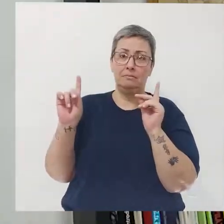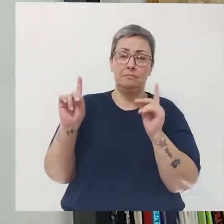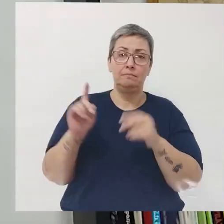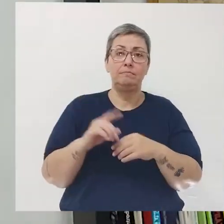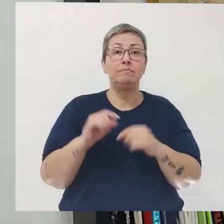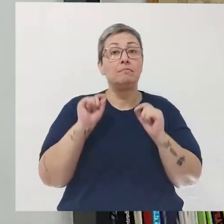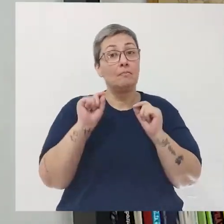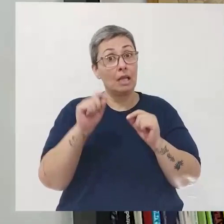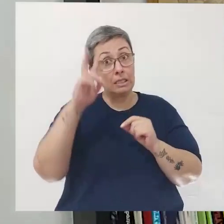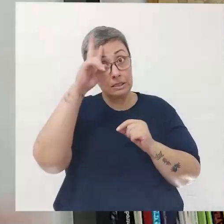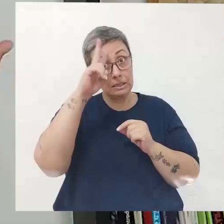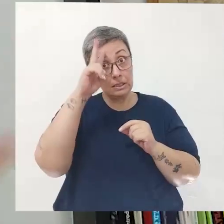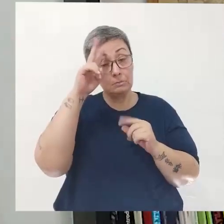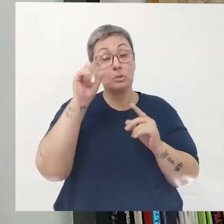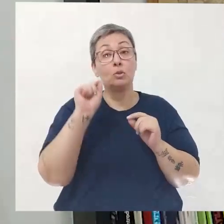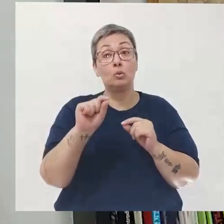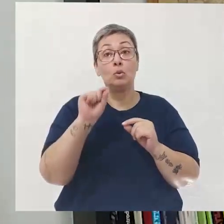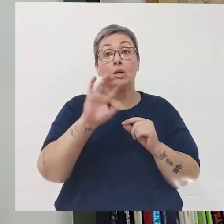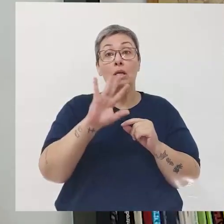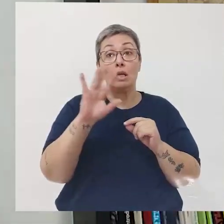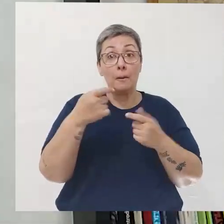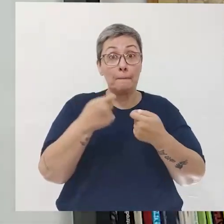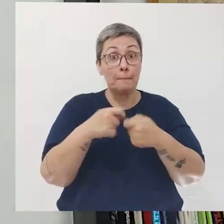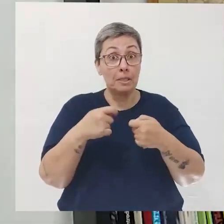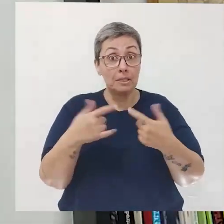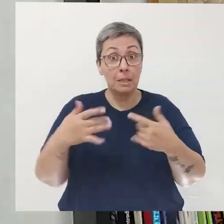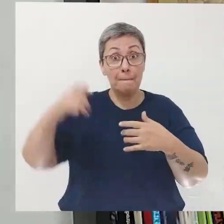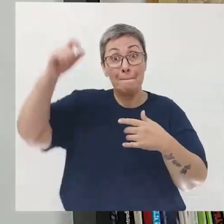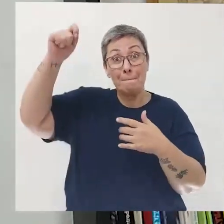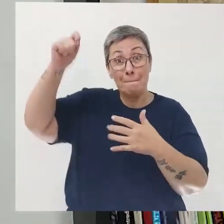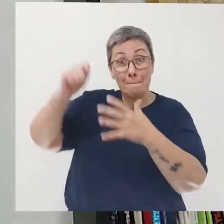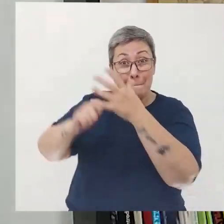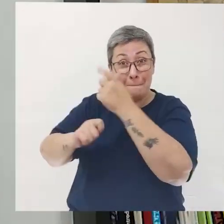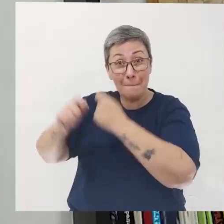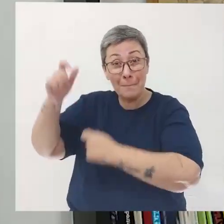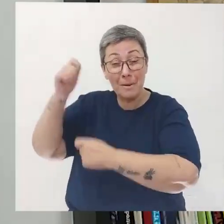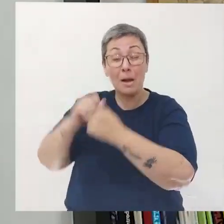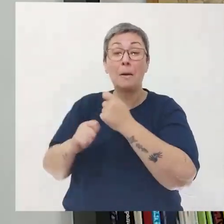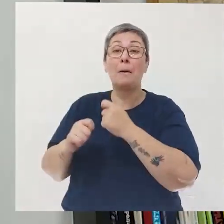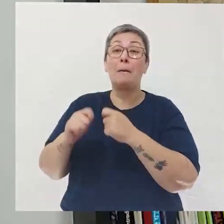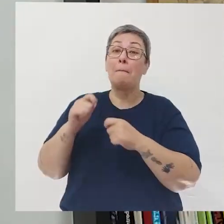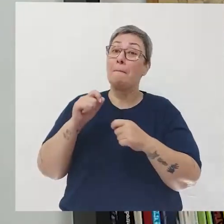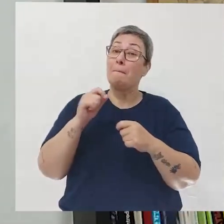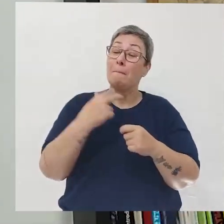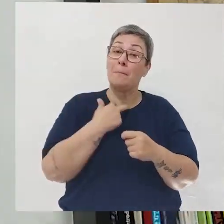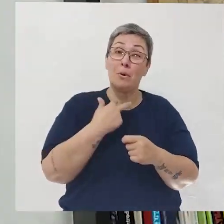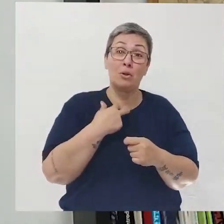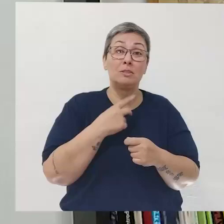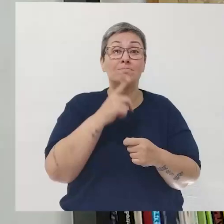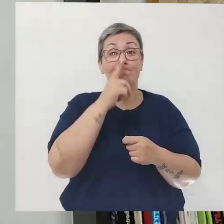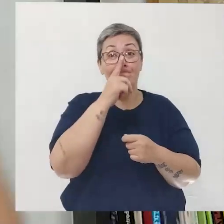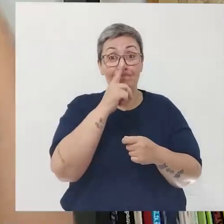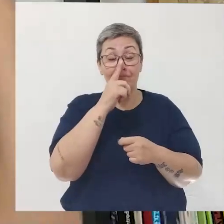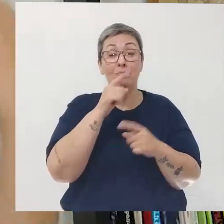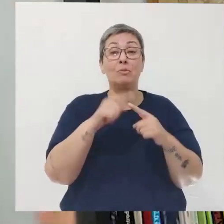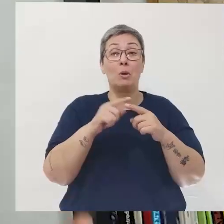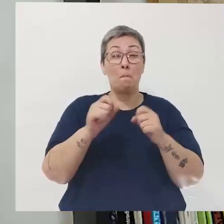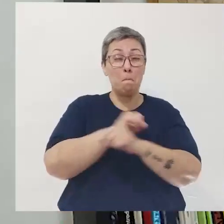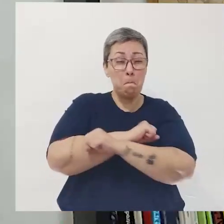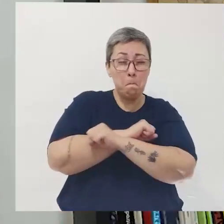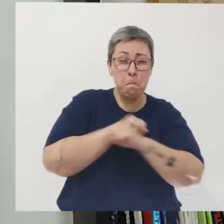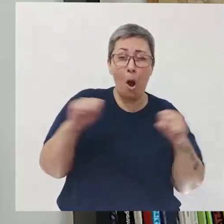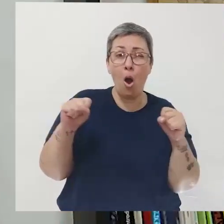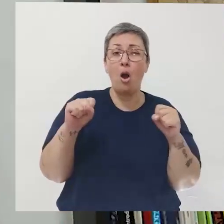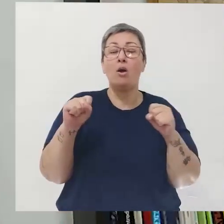recuperar a pipa, tá bom? Lembre-se sempre que o simples ato de tentar puxar uma pipa presa aos fios da rede elétrica